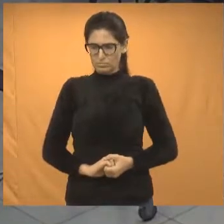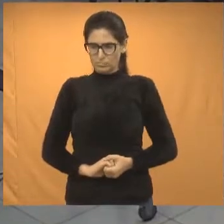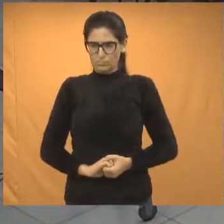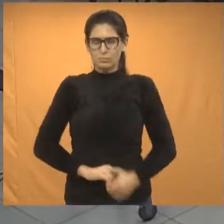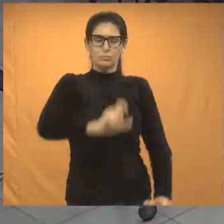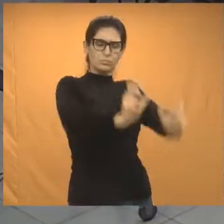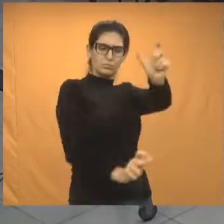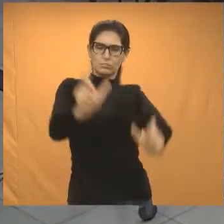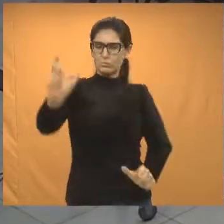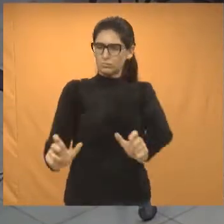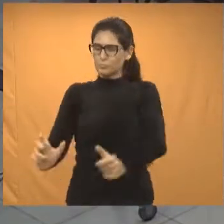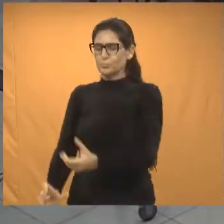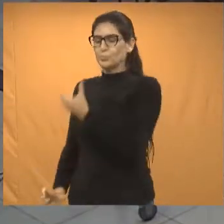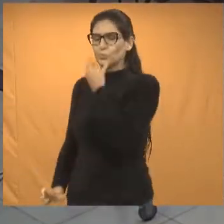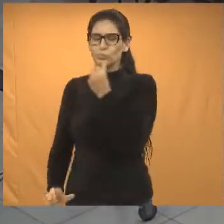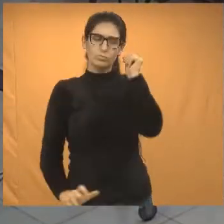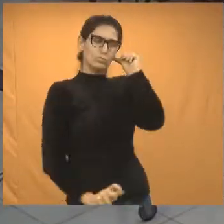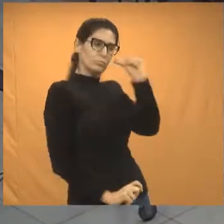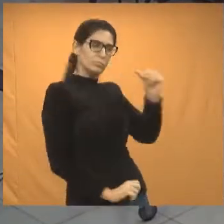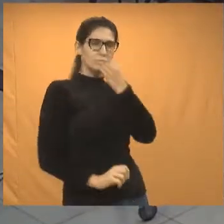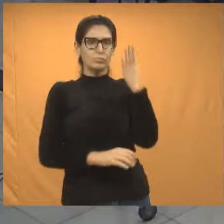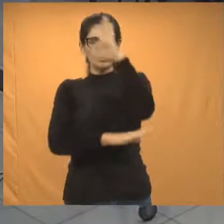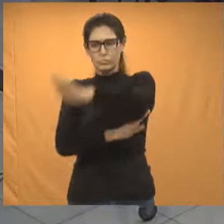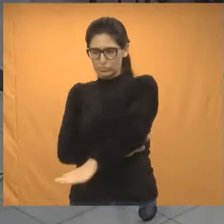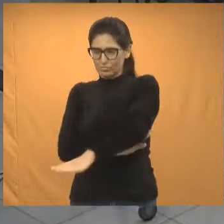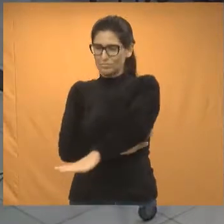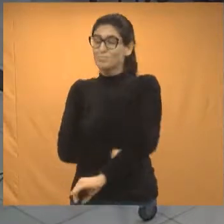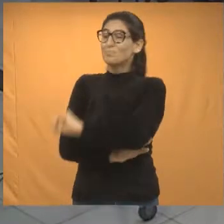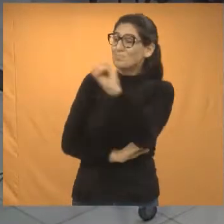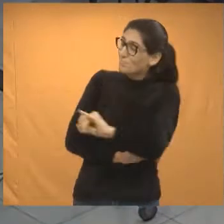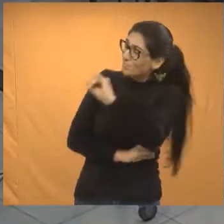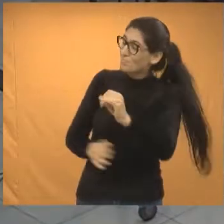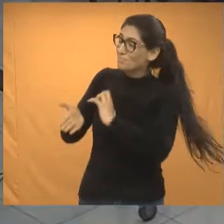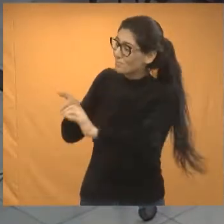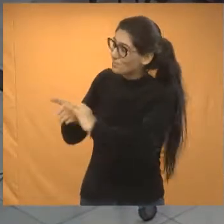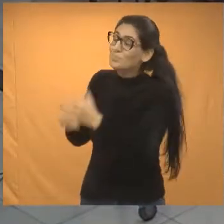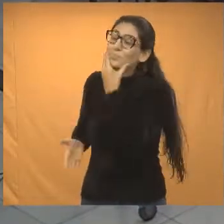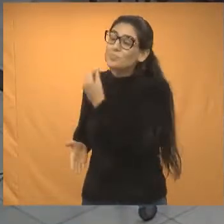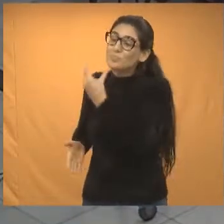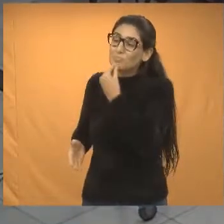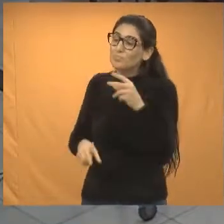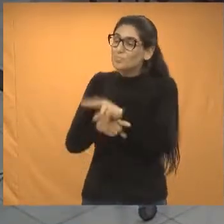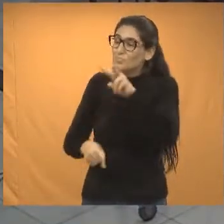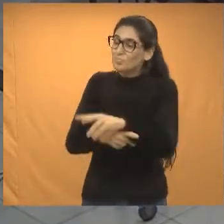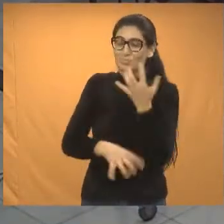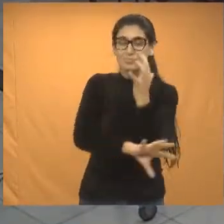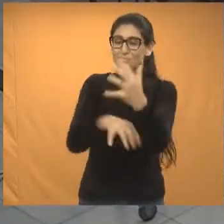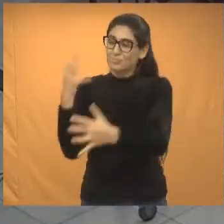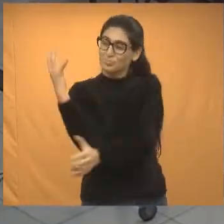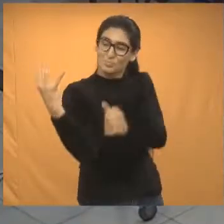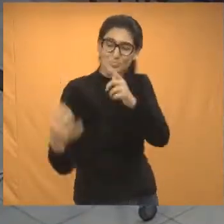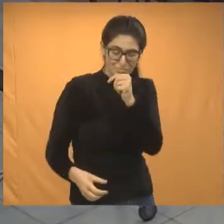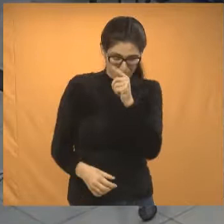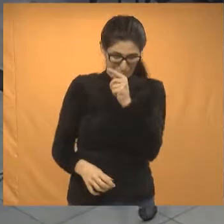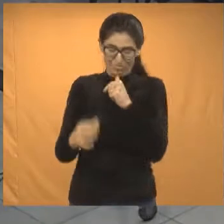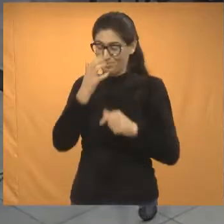Senhoras e senhores, boa tarde. Cumprimentar aqui o secretário de Meio Ambiente, que nos prestigia o projeto de